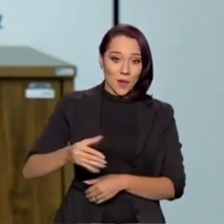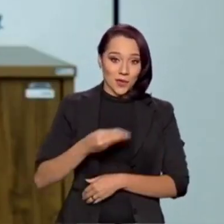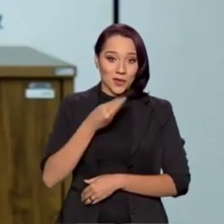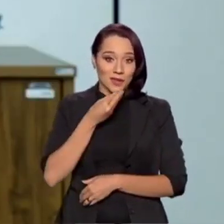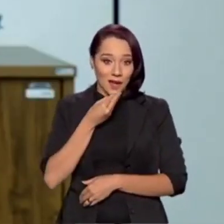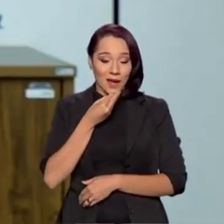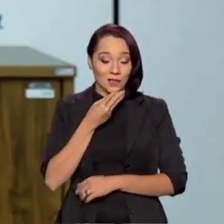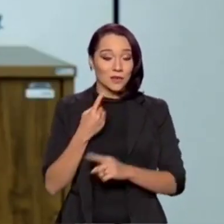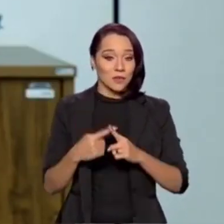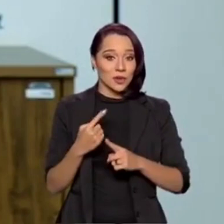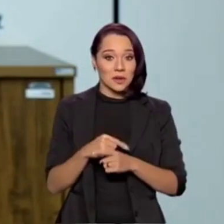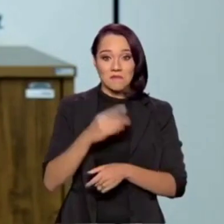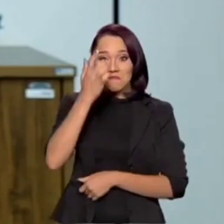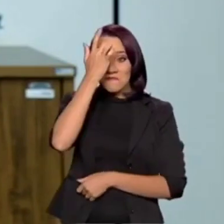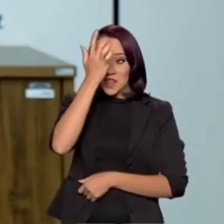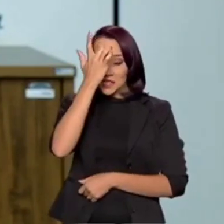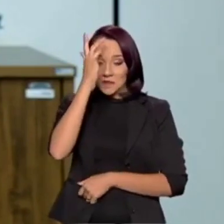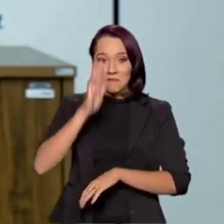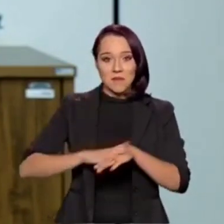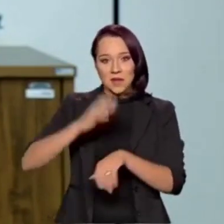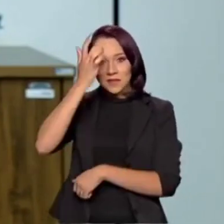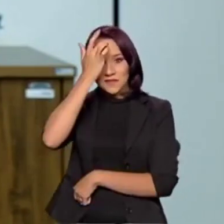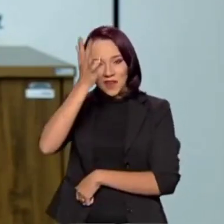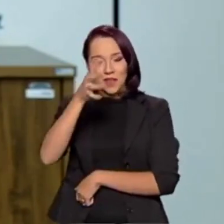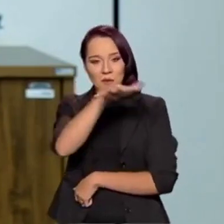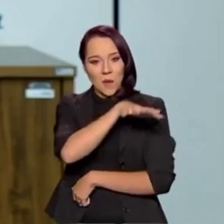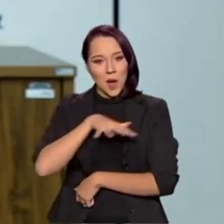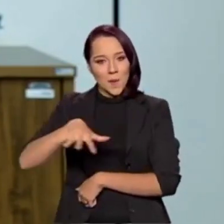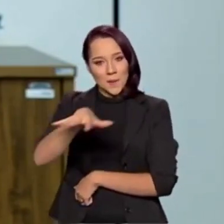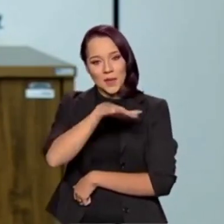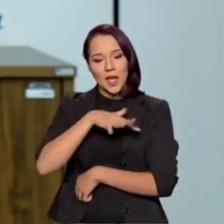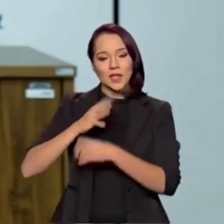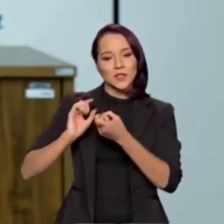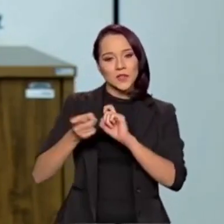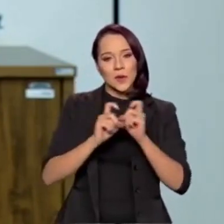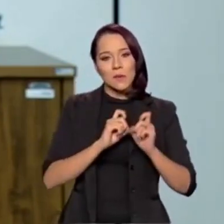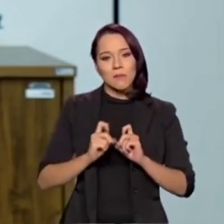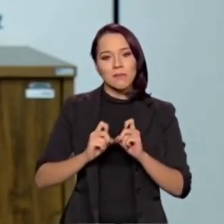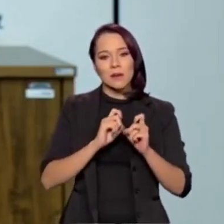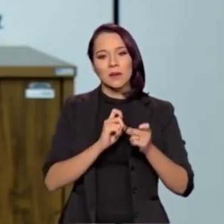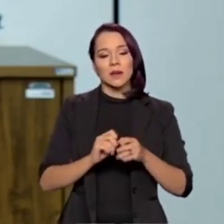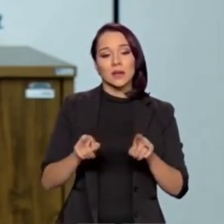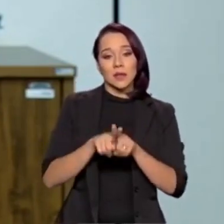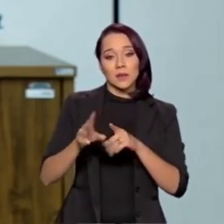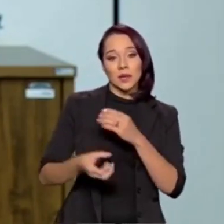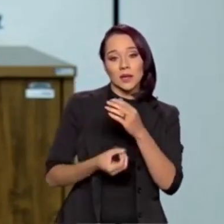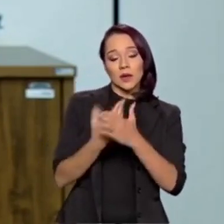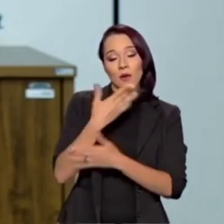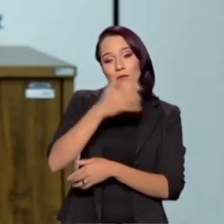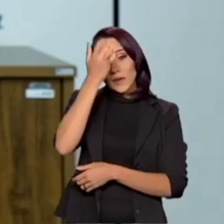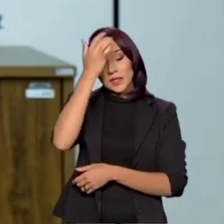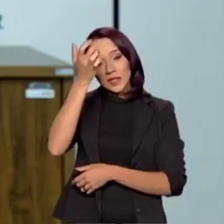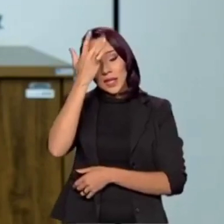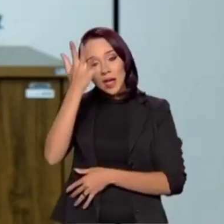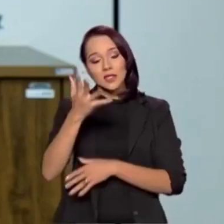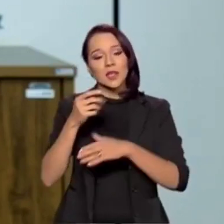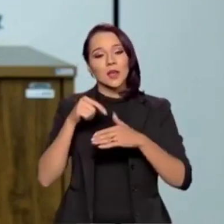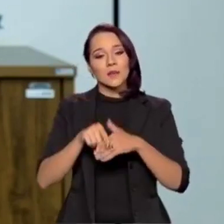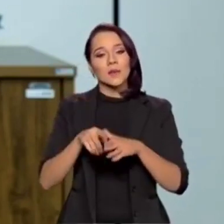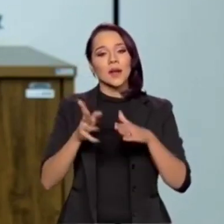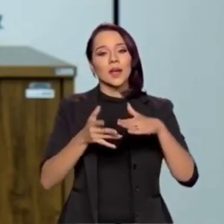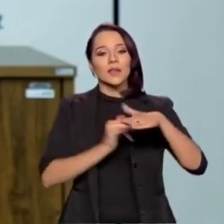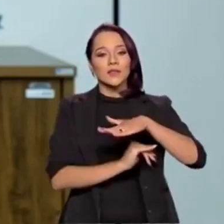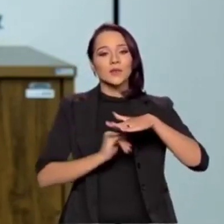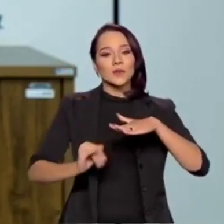oportunidade, porque facilitou o ambiente de negócios, criou facilidades na